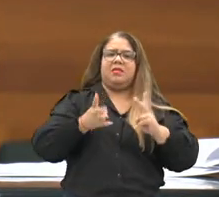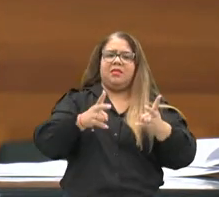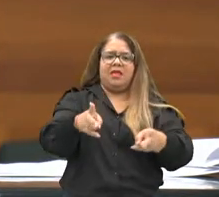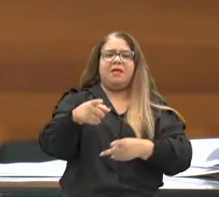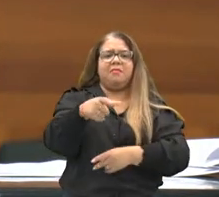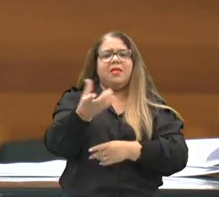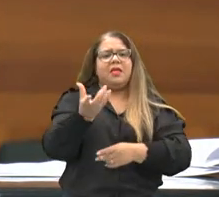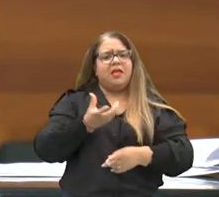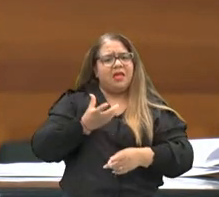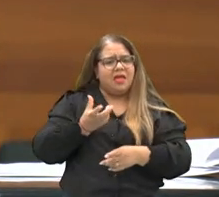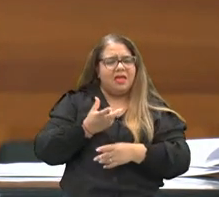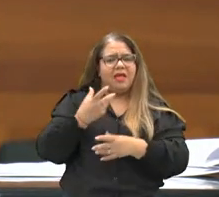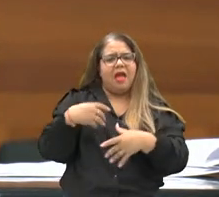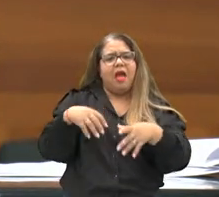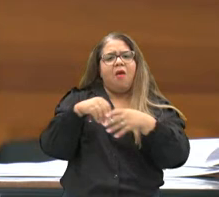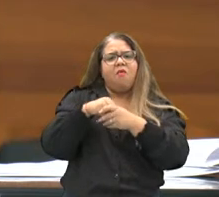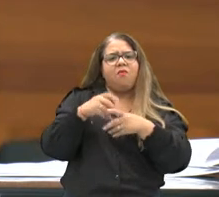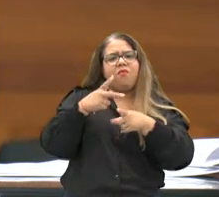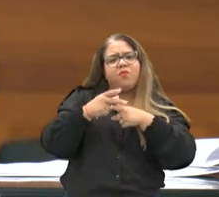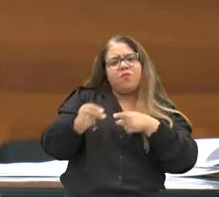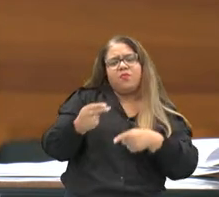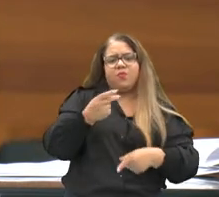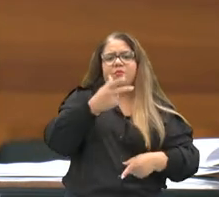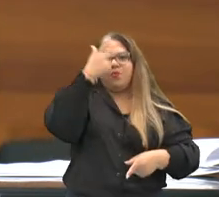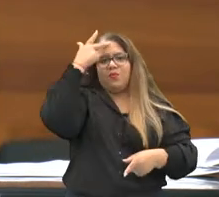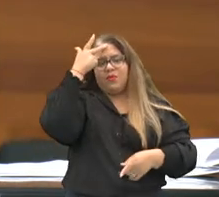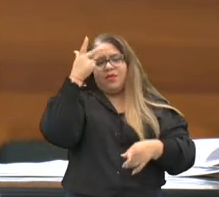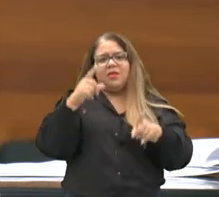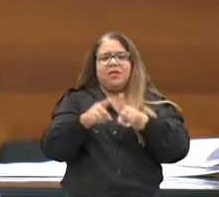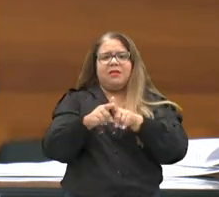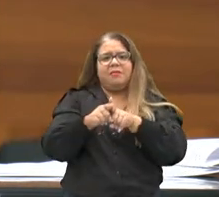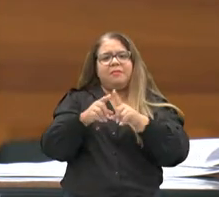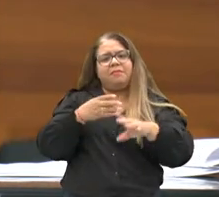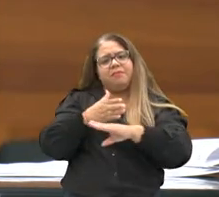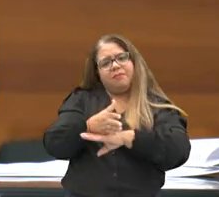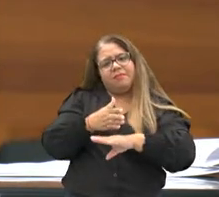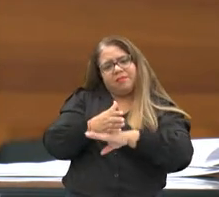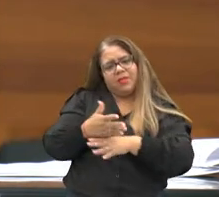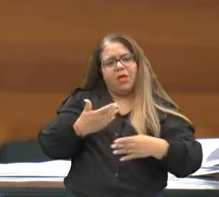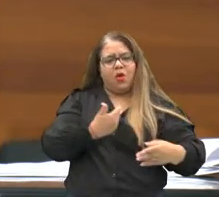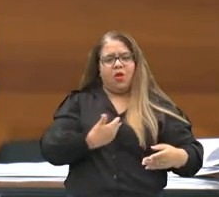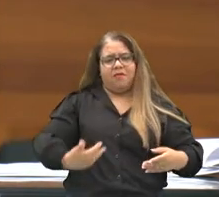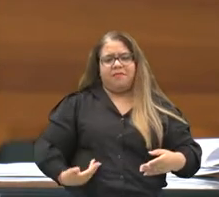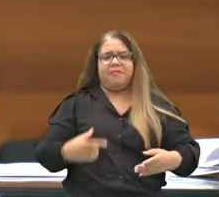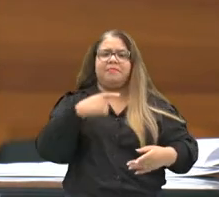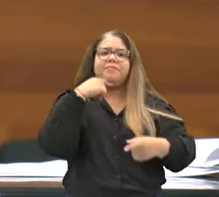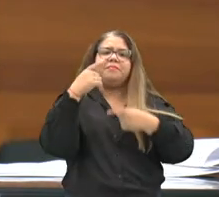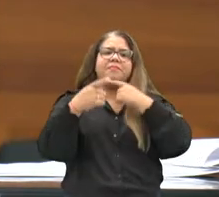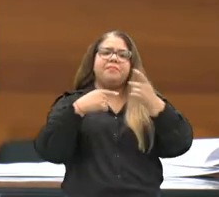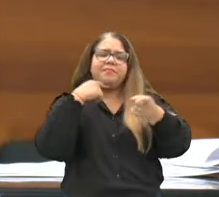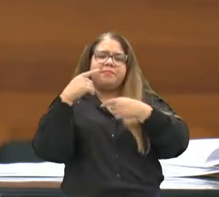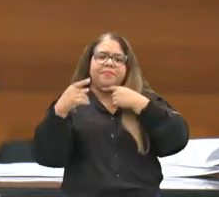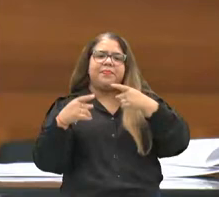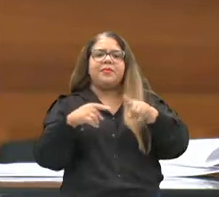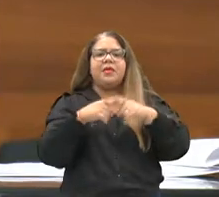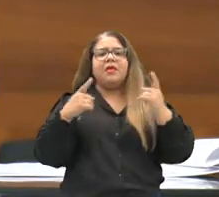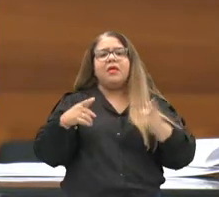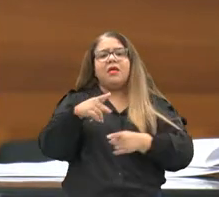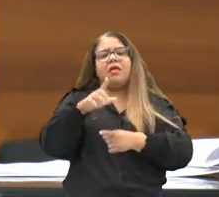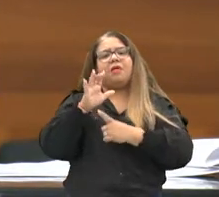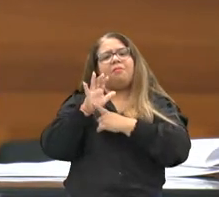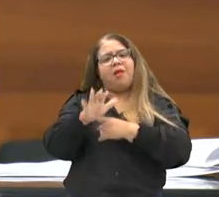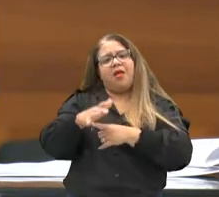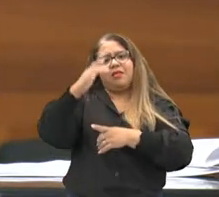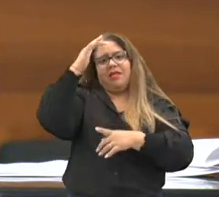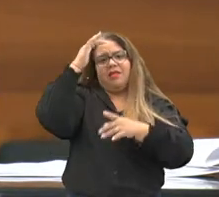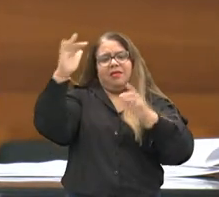popular, sempre quis adentrar o governo, mas não conseguiu. Filinto teve demonstração de respeito,